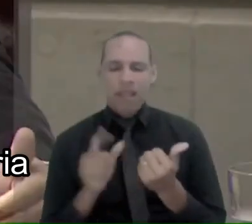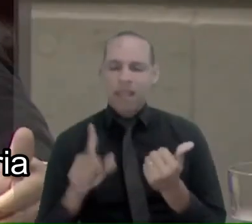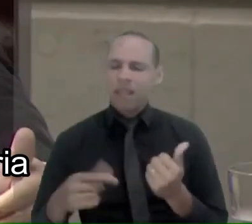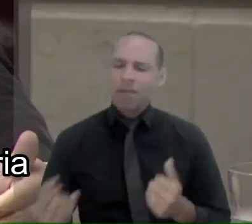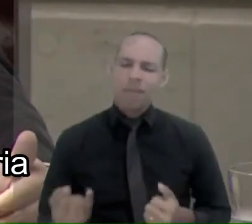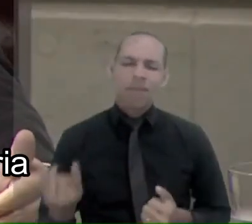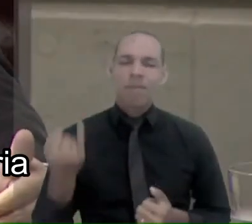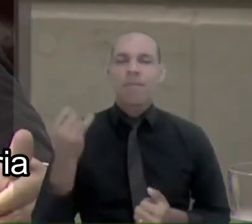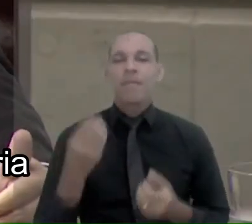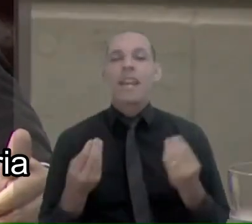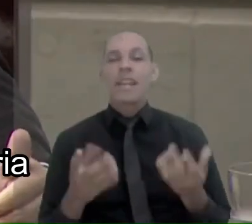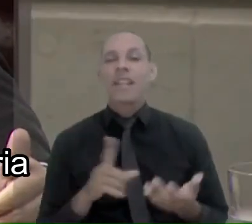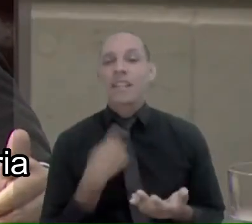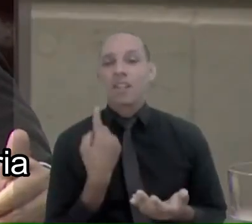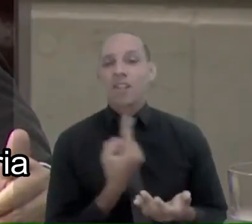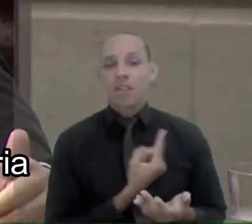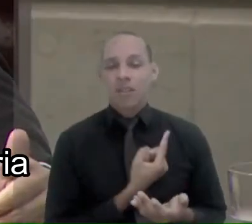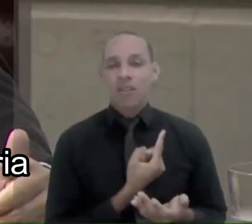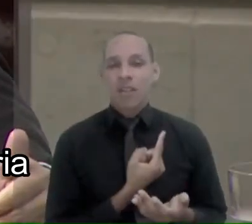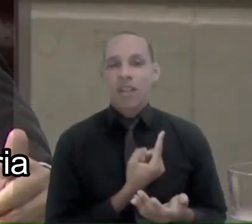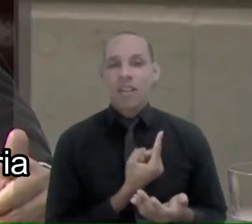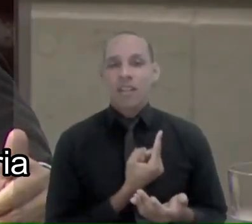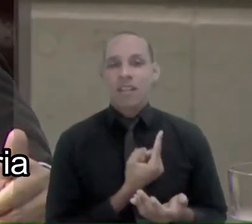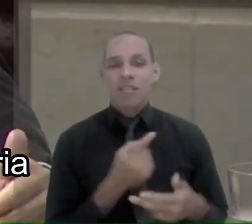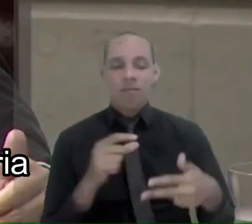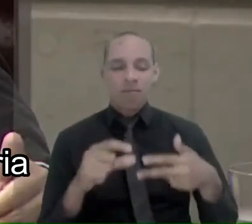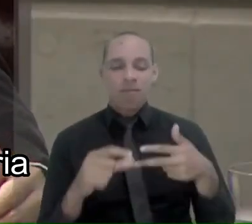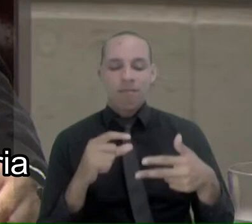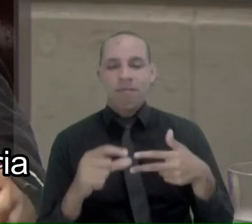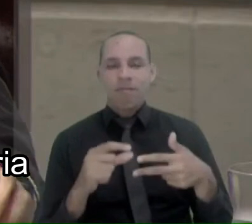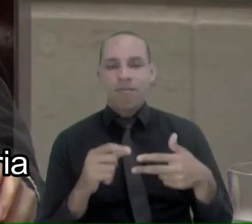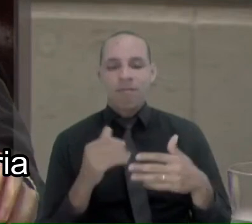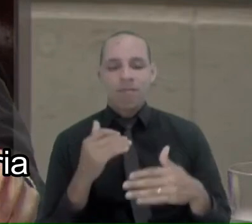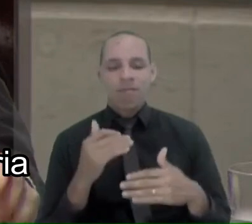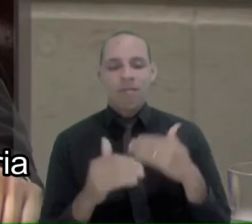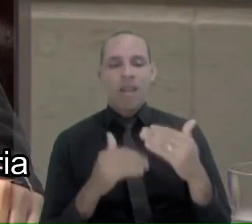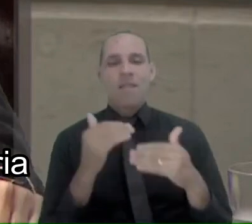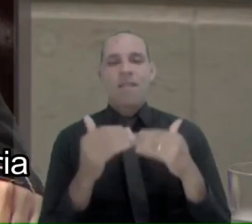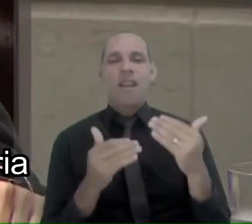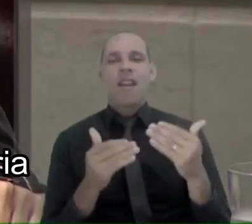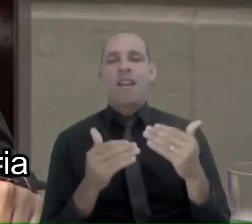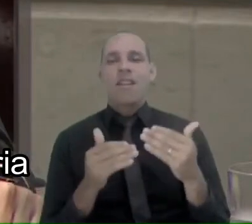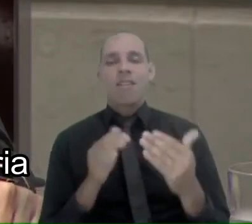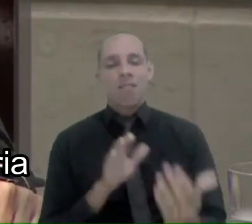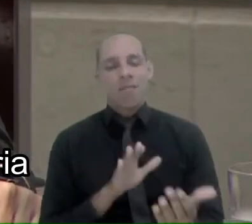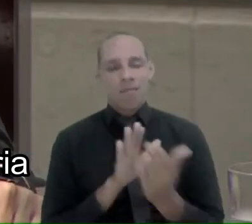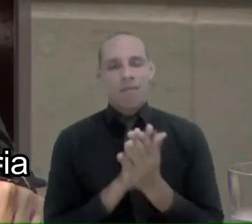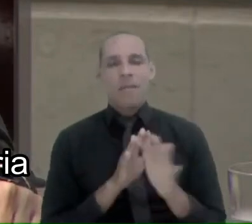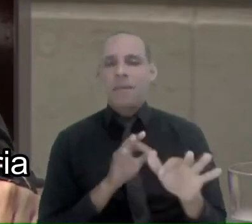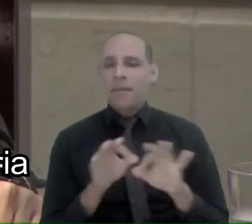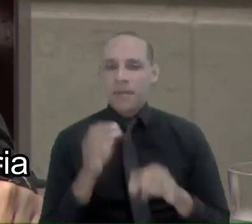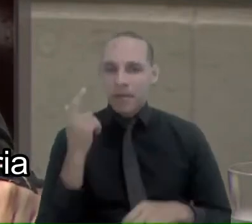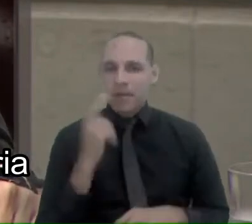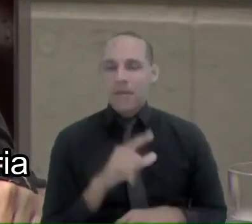nós, executivo, possamos caminhar com um plano de enfrentamento. Pode passar, por favor.